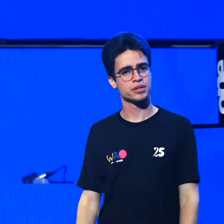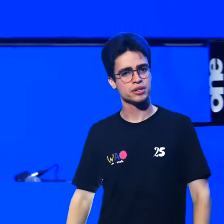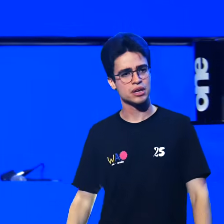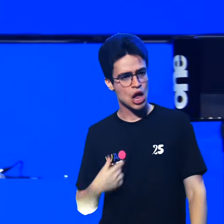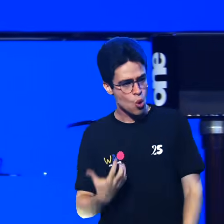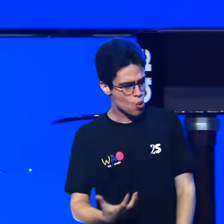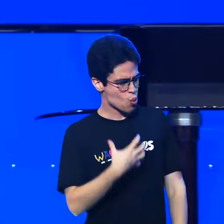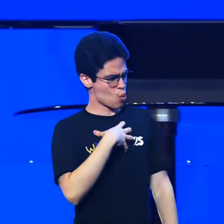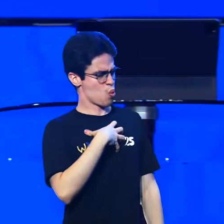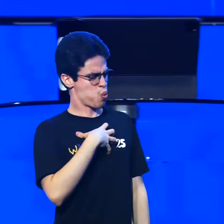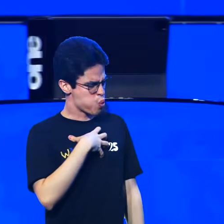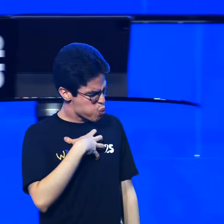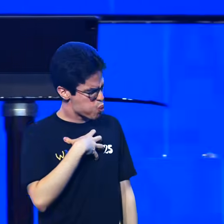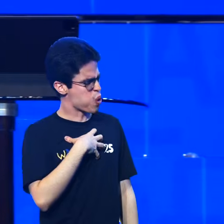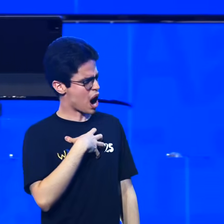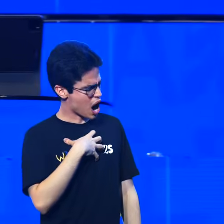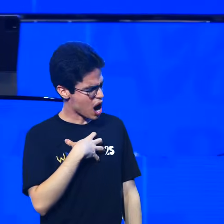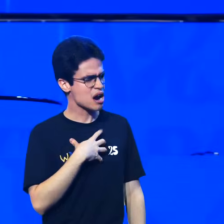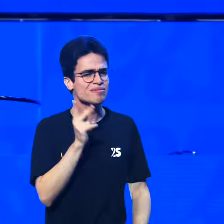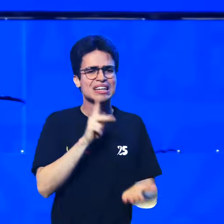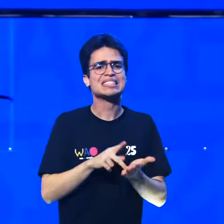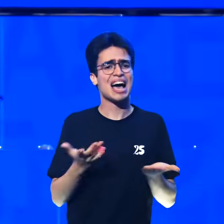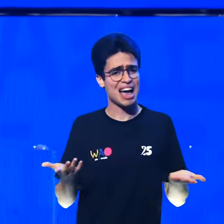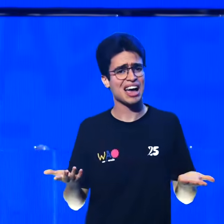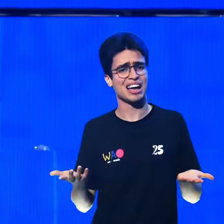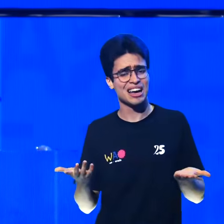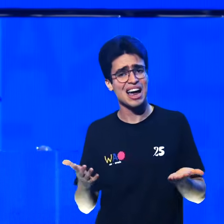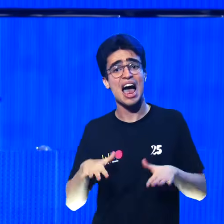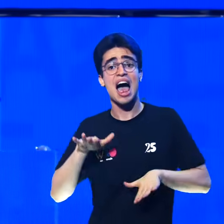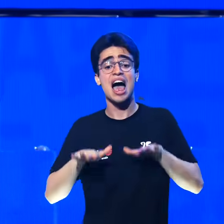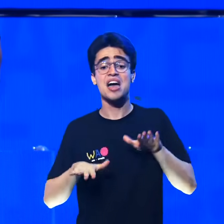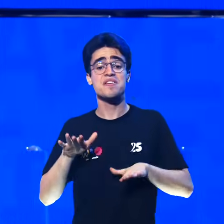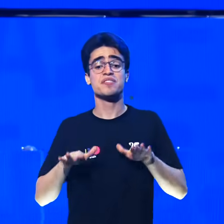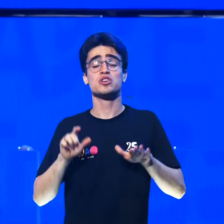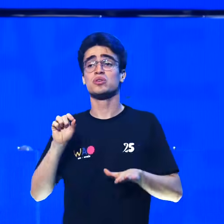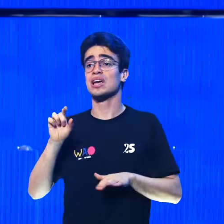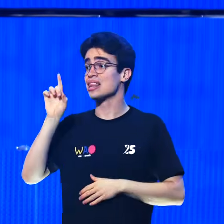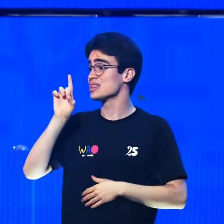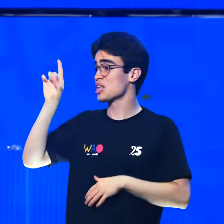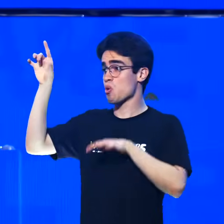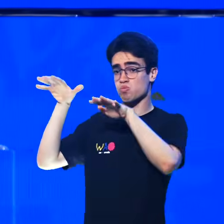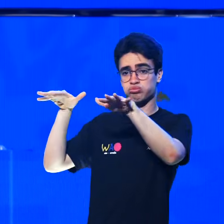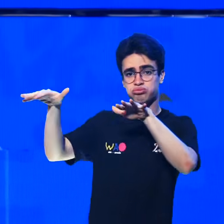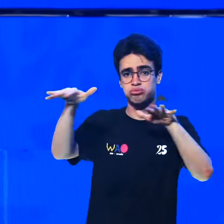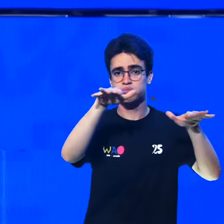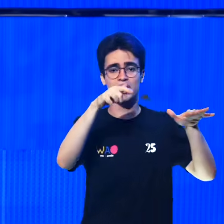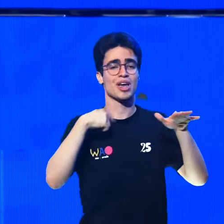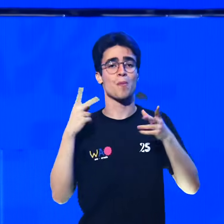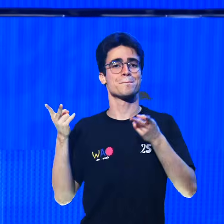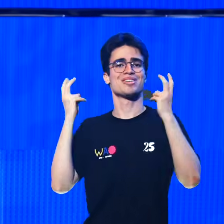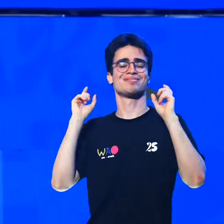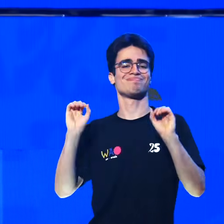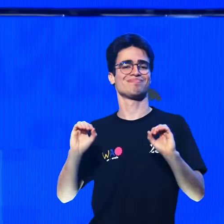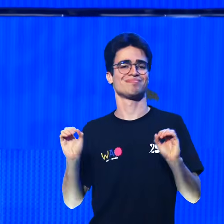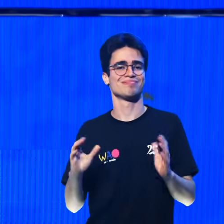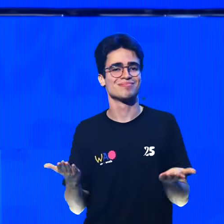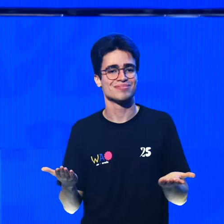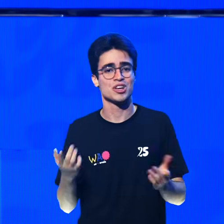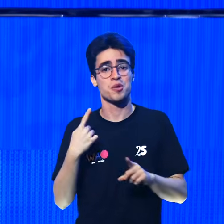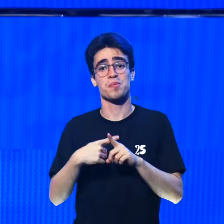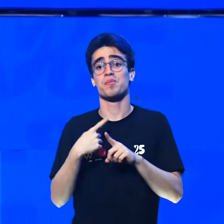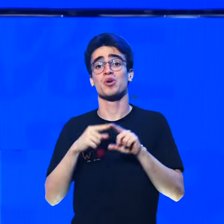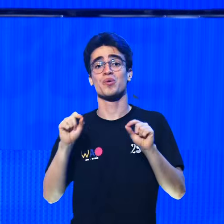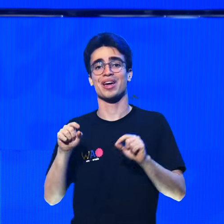me marcou e eu pensei quantas vezes a gente não percebe o movimento de Deus porque nós estamos olhando para aquilo que